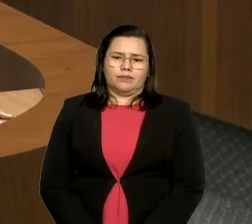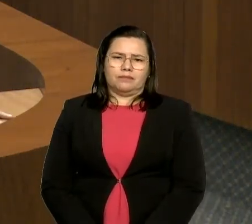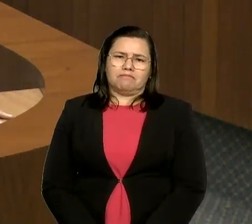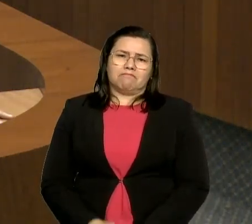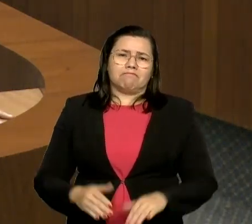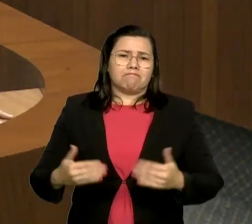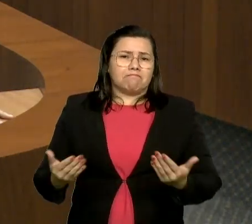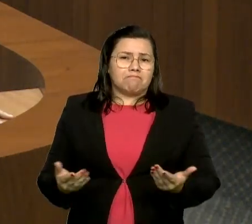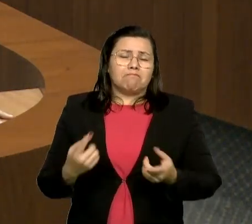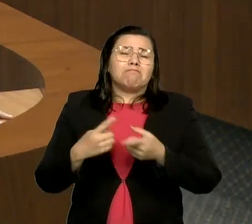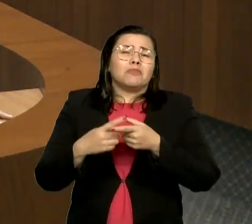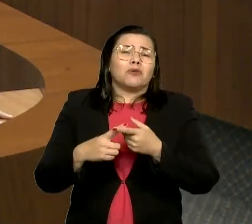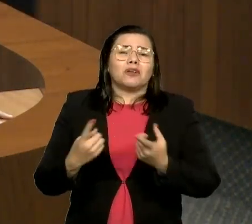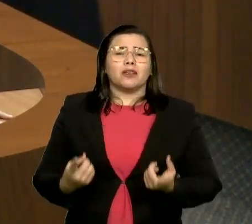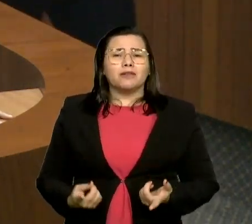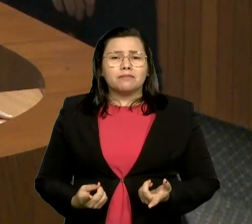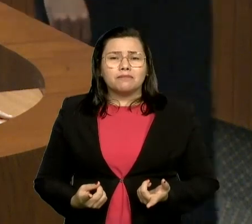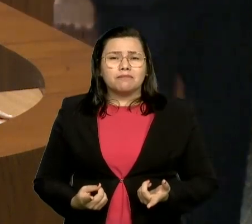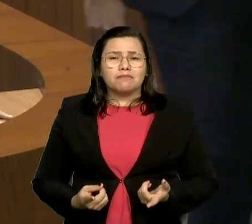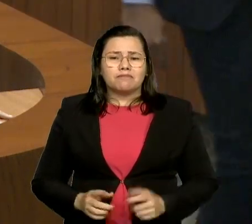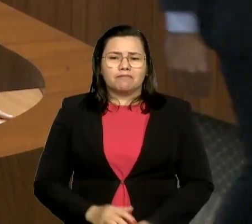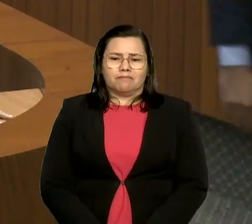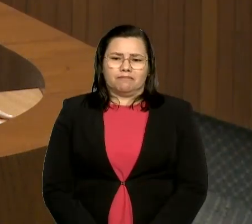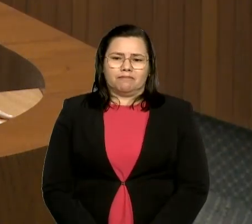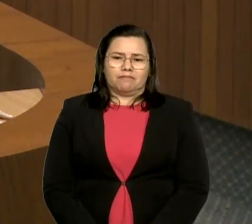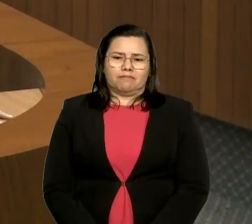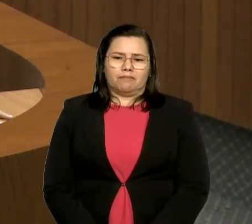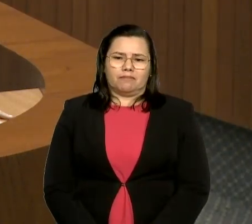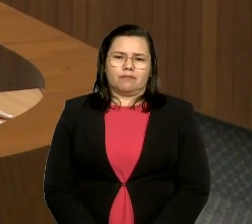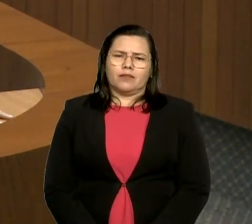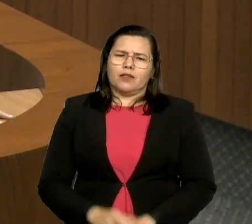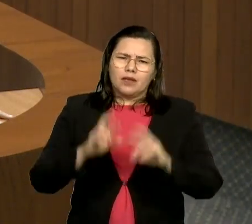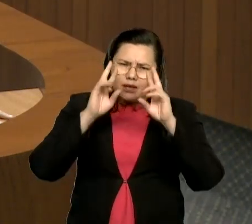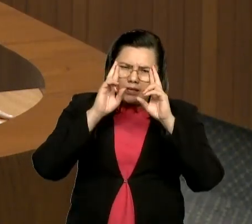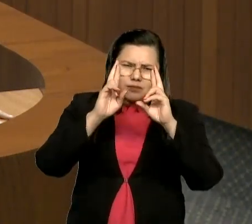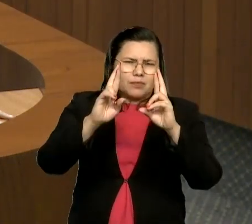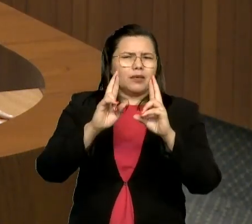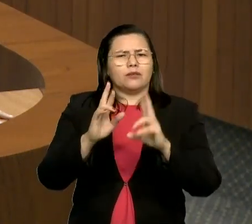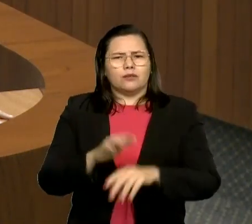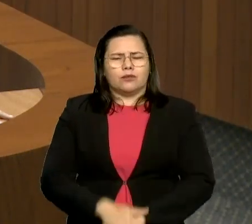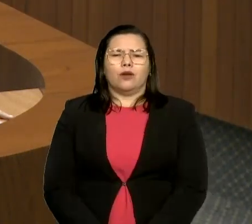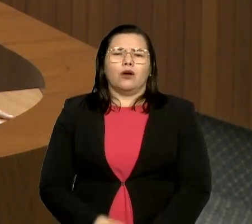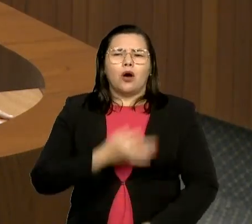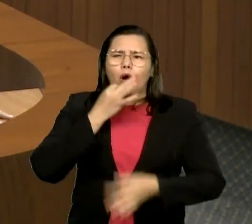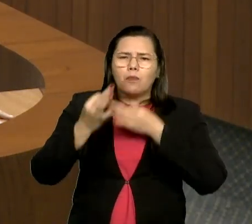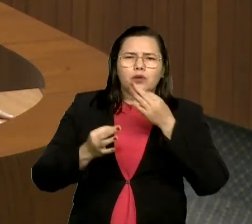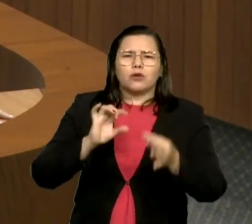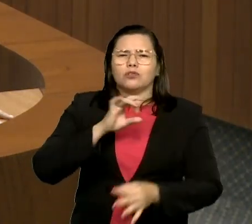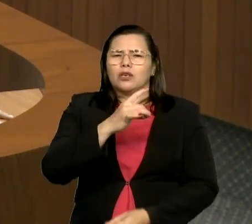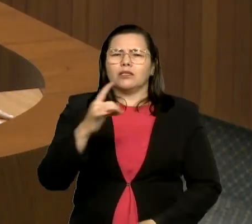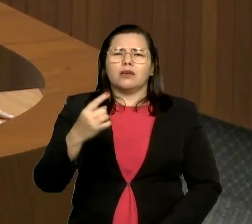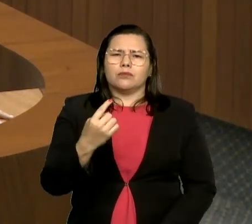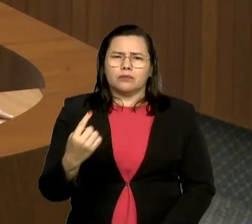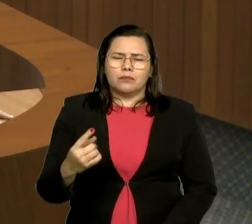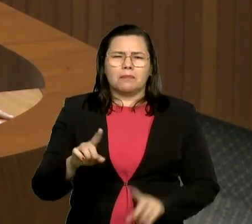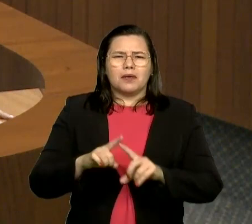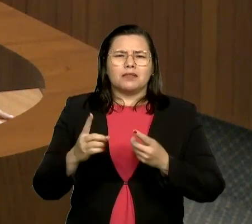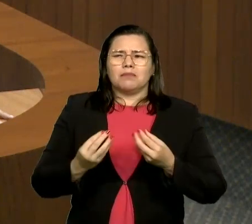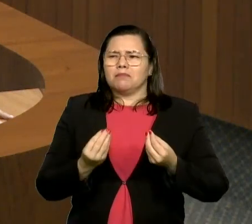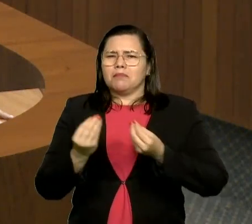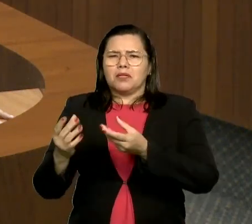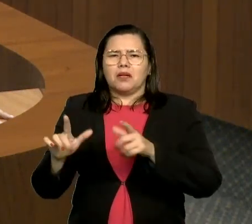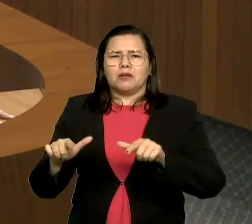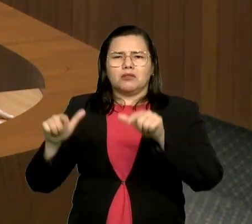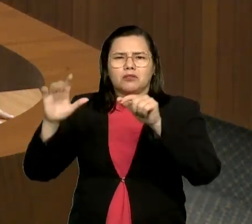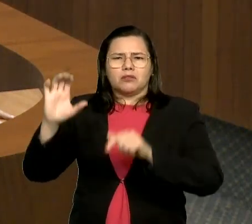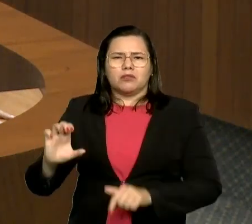demais, com todo respeito, não é demérito. Incoerência é uma característica que faz